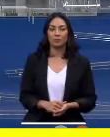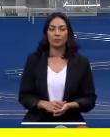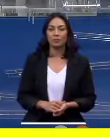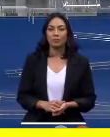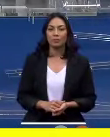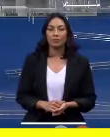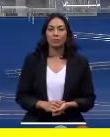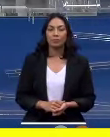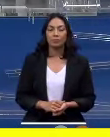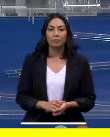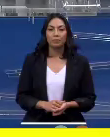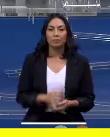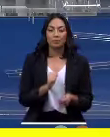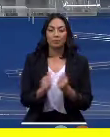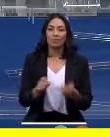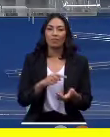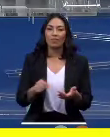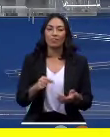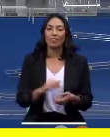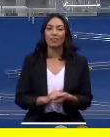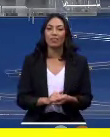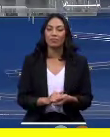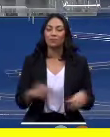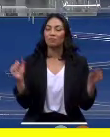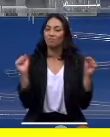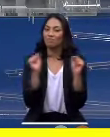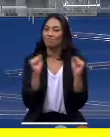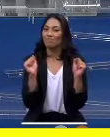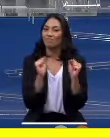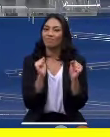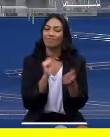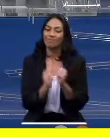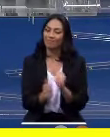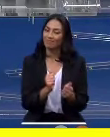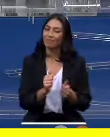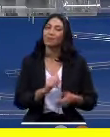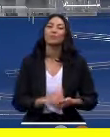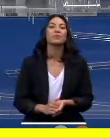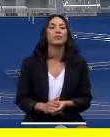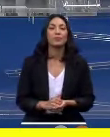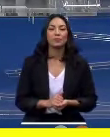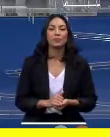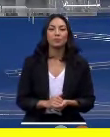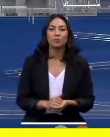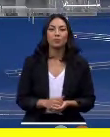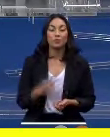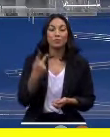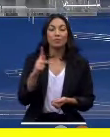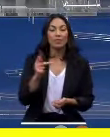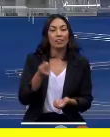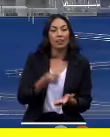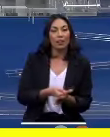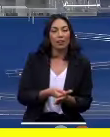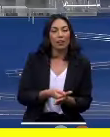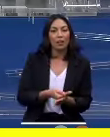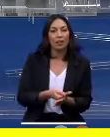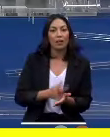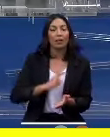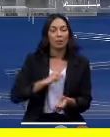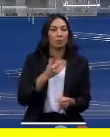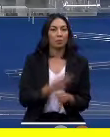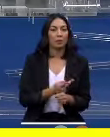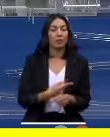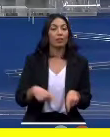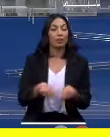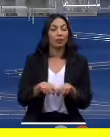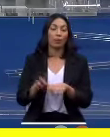76. Time Mania é a loteria dos apaixonados pelo futebol. Além do seu palpite valer uma bolada, você ainda